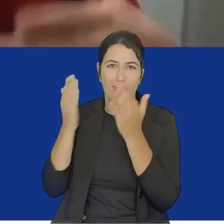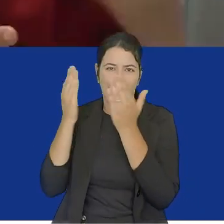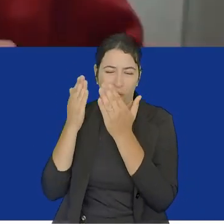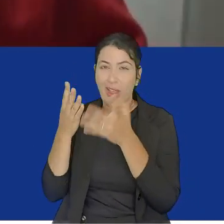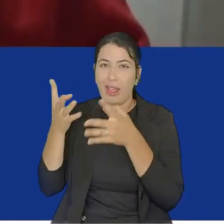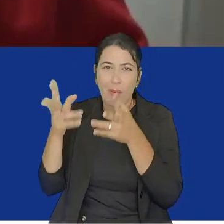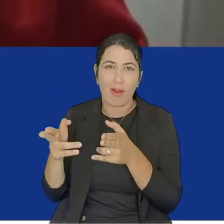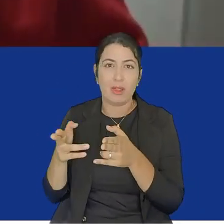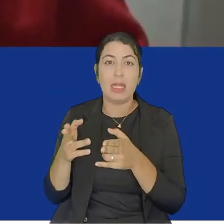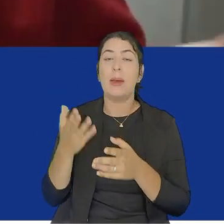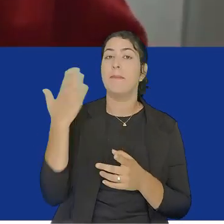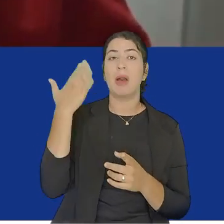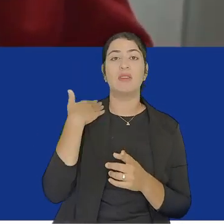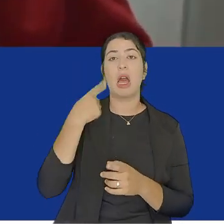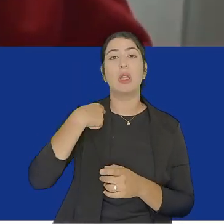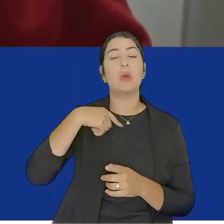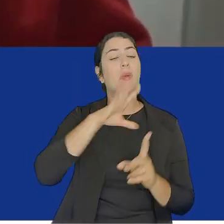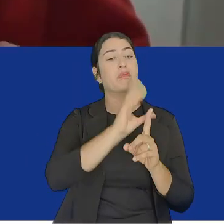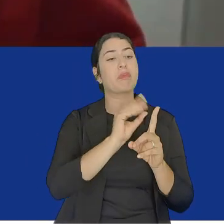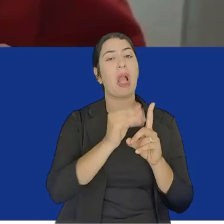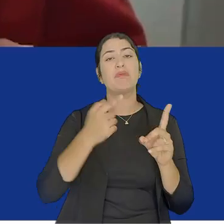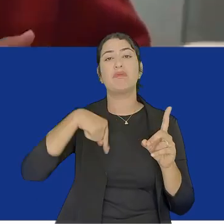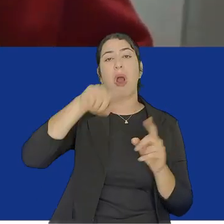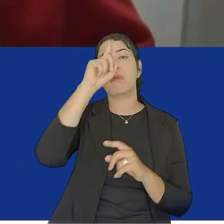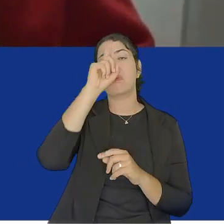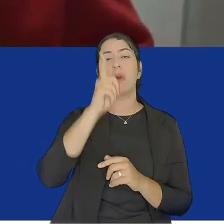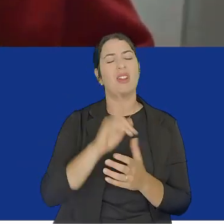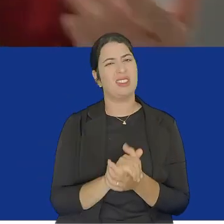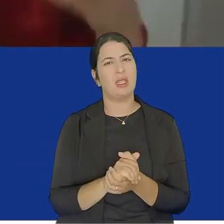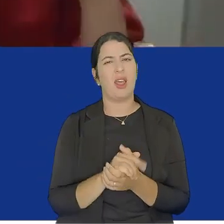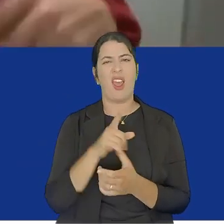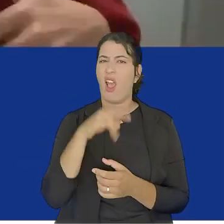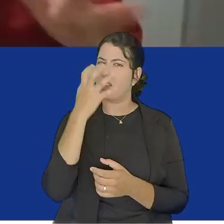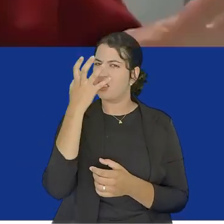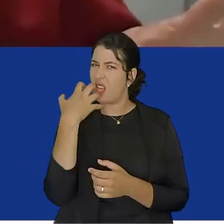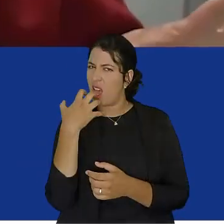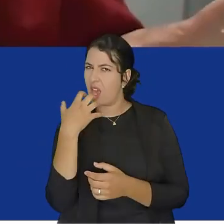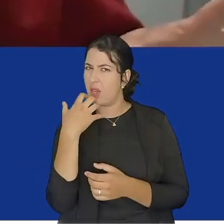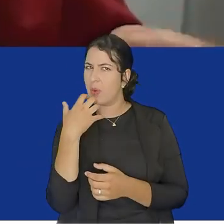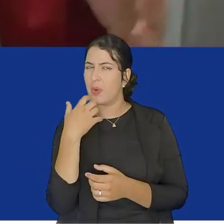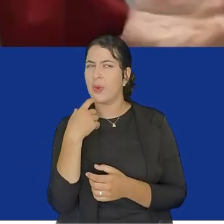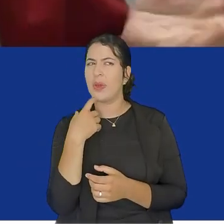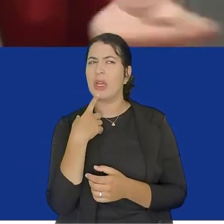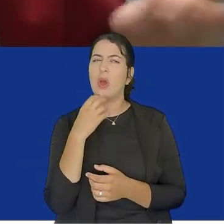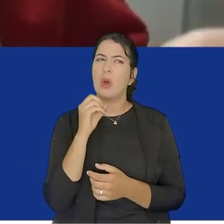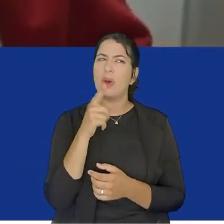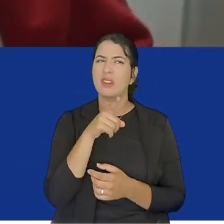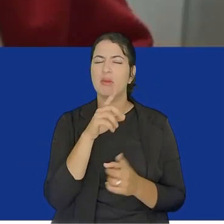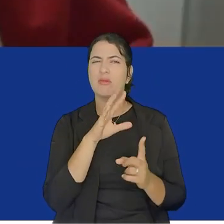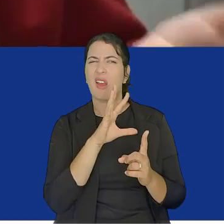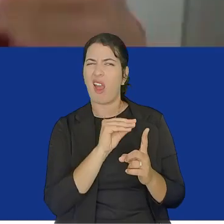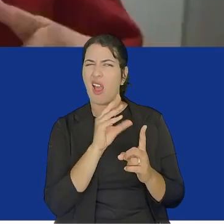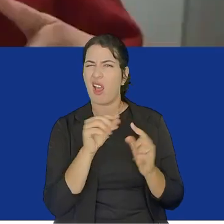O que figura assédio? Afinal de contas, isso é assédio? Isso não é assédio? Ah, eu preciso ler a resolução para entender. Afinal